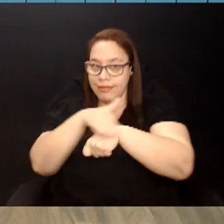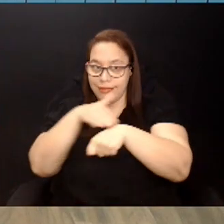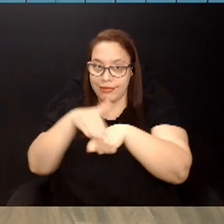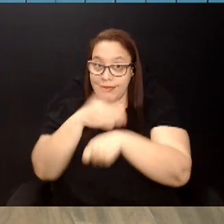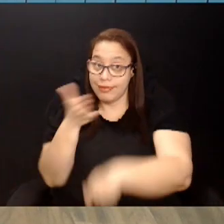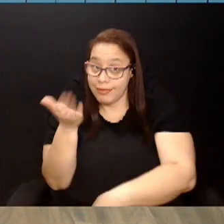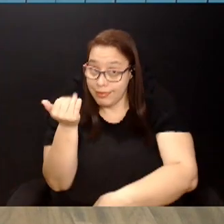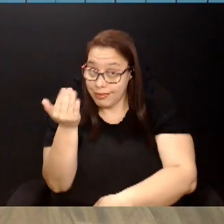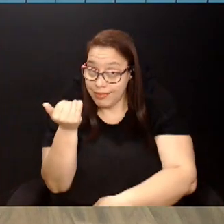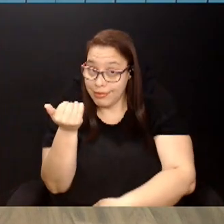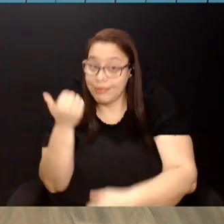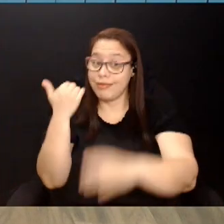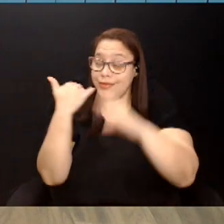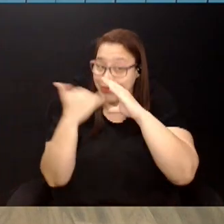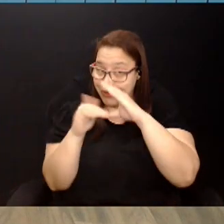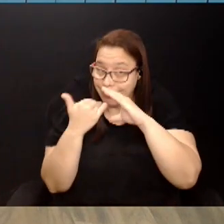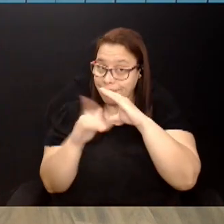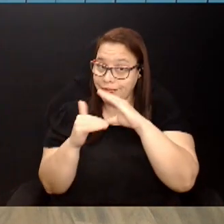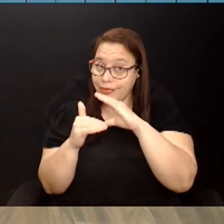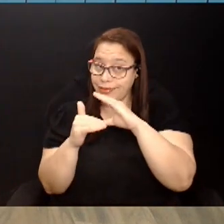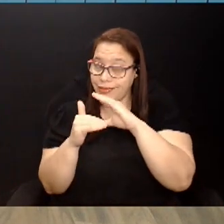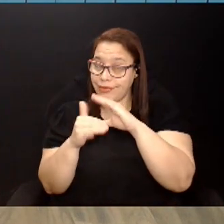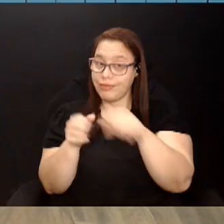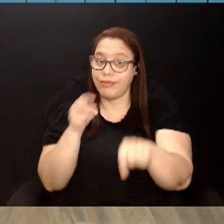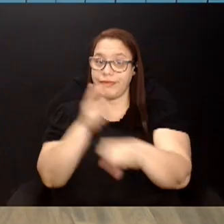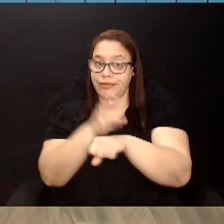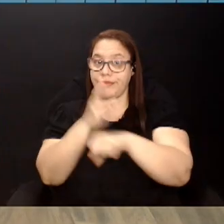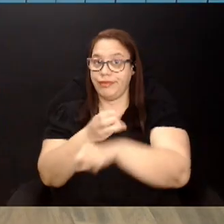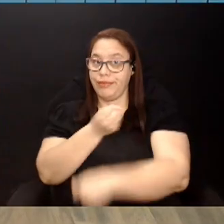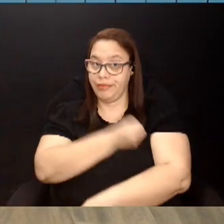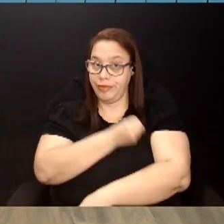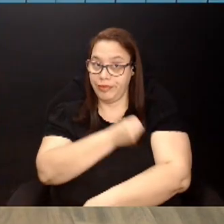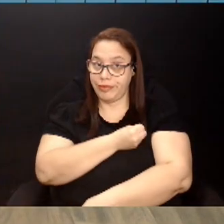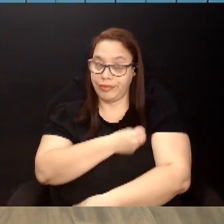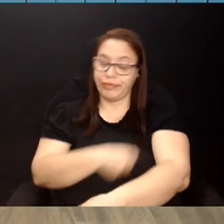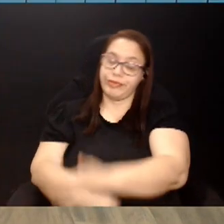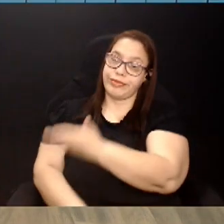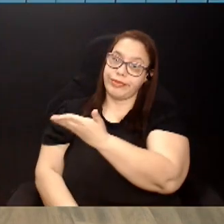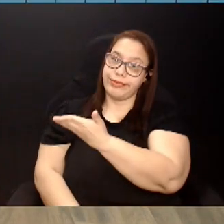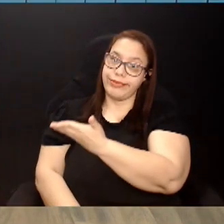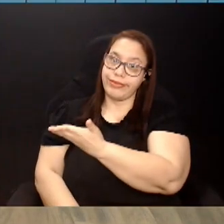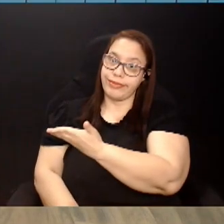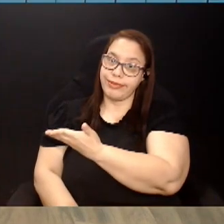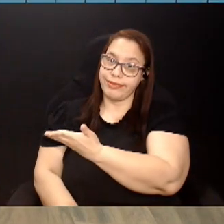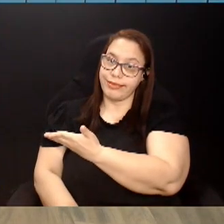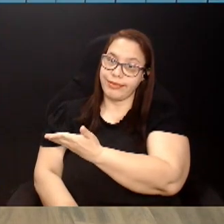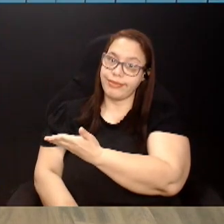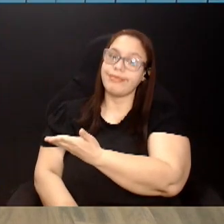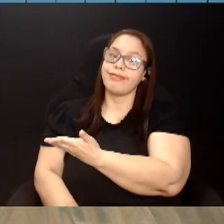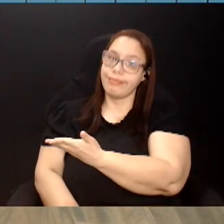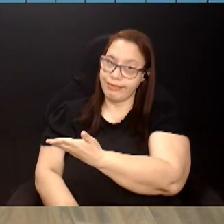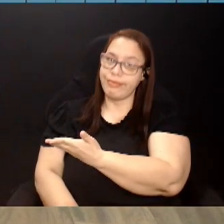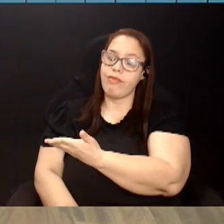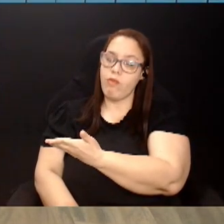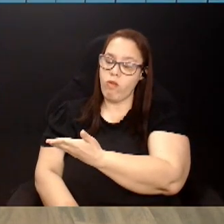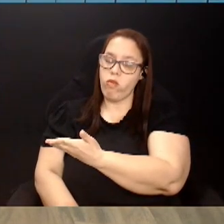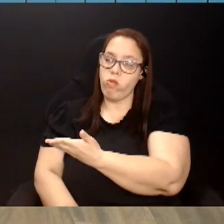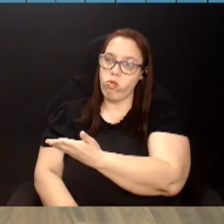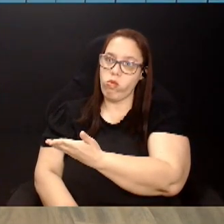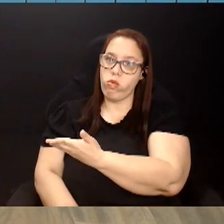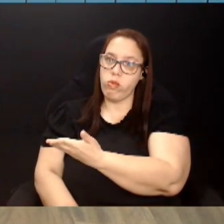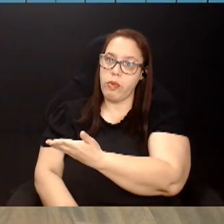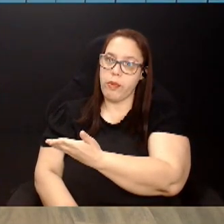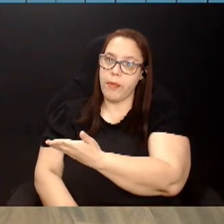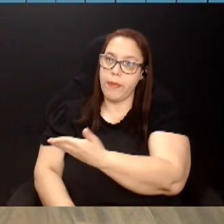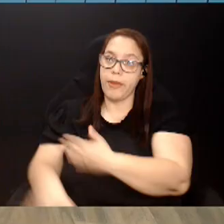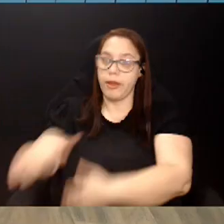conversar. Mande a sua mensagem para o número do nosso WhatsApp, que já aparece aqui embaixo na sua tela. 19 é o nosso DDD.